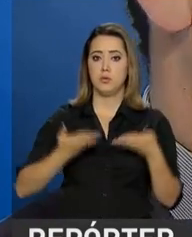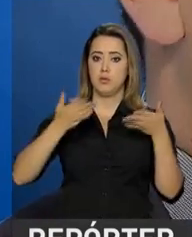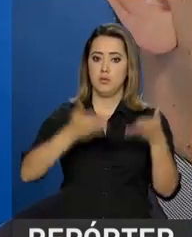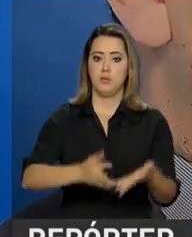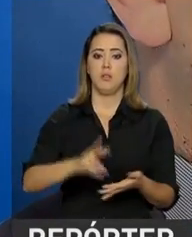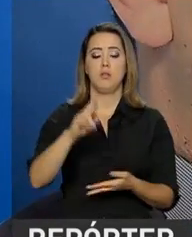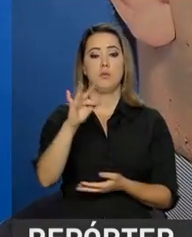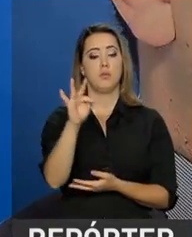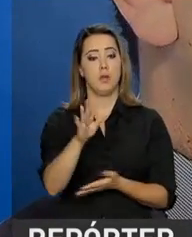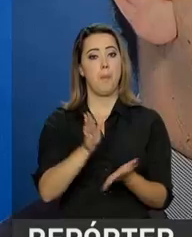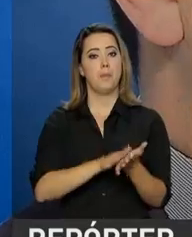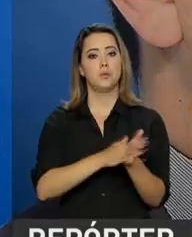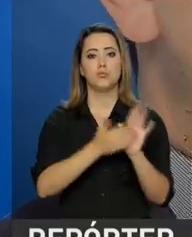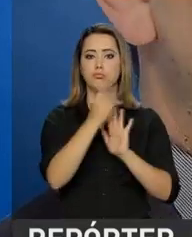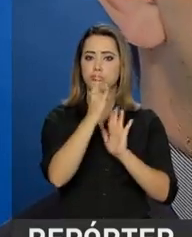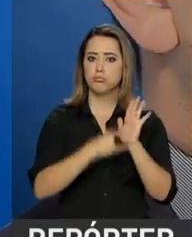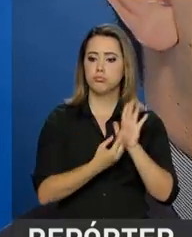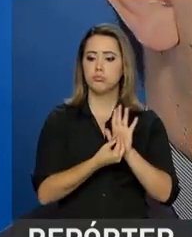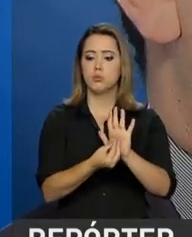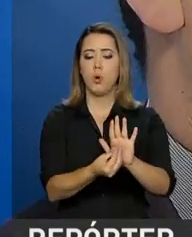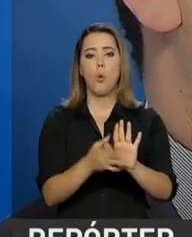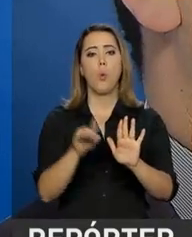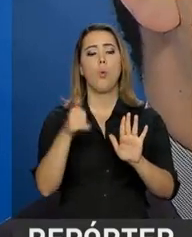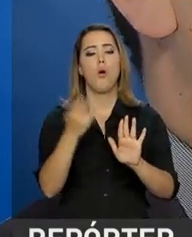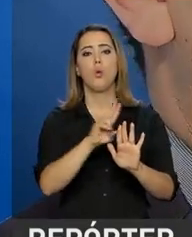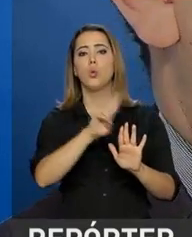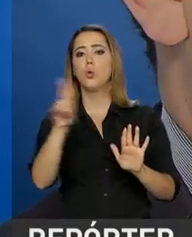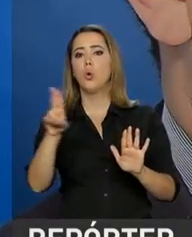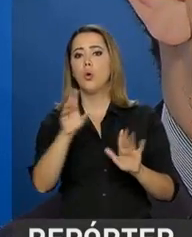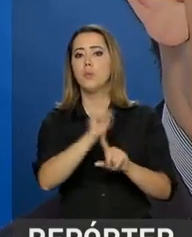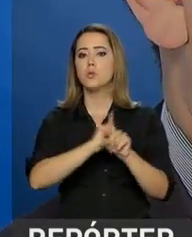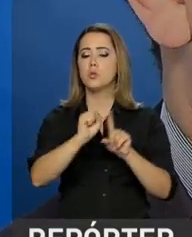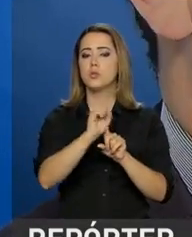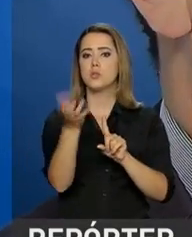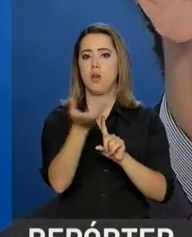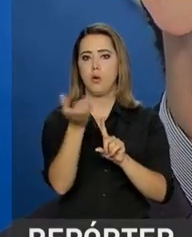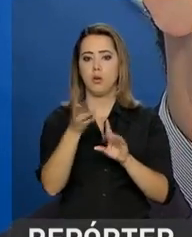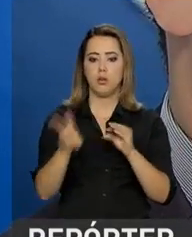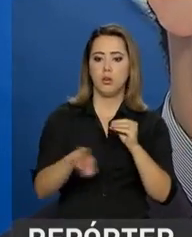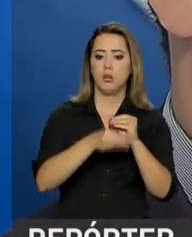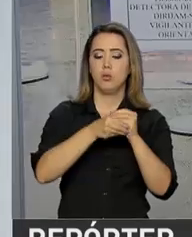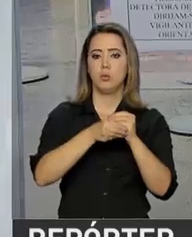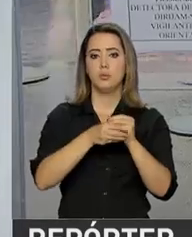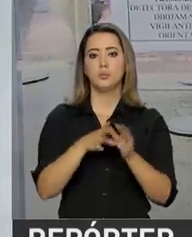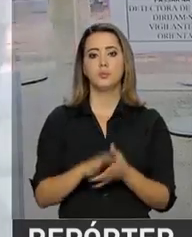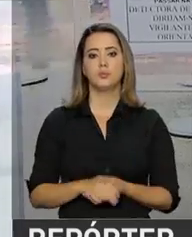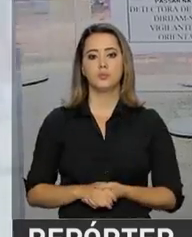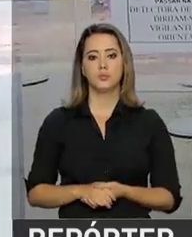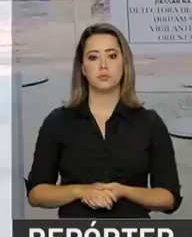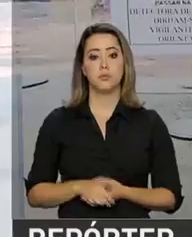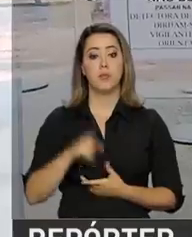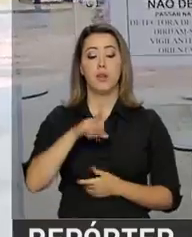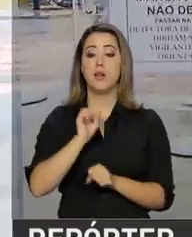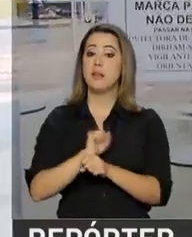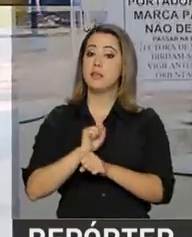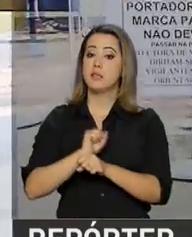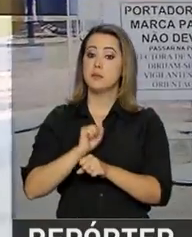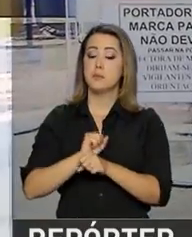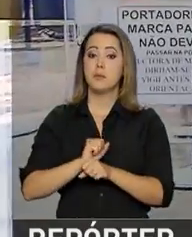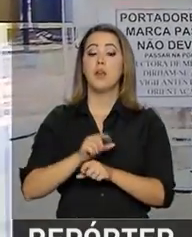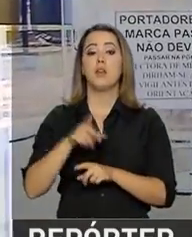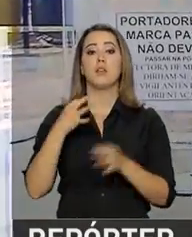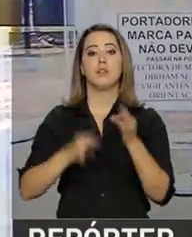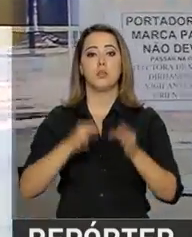da Receita apresenta seu documento de identidade e diz qual é o nome social que deseja que seja incluído no documento Rubi ainda espera uma decisão